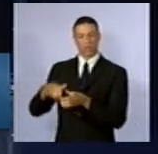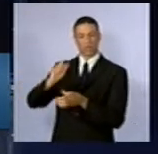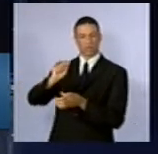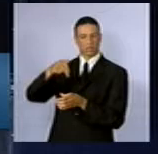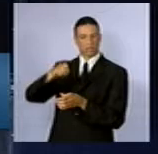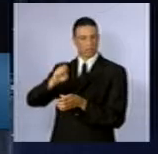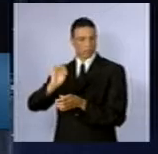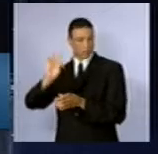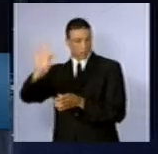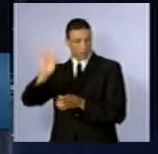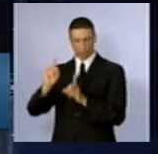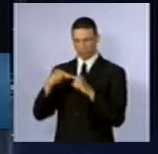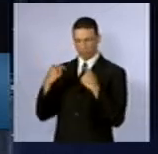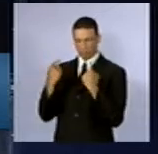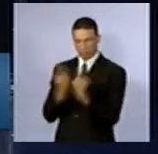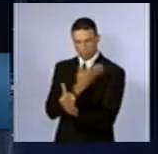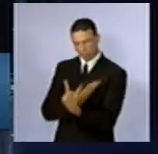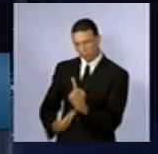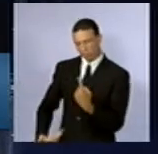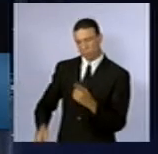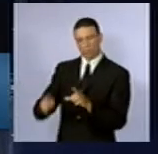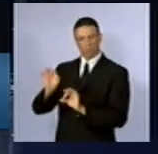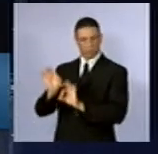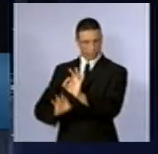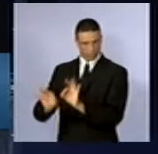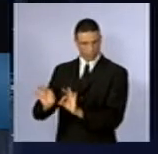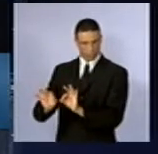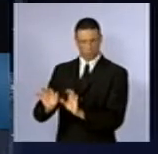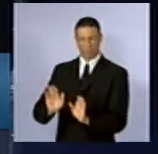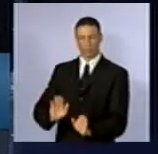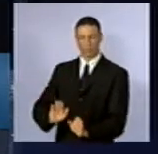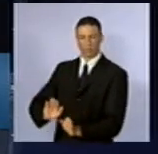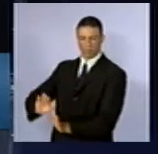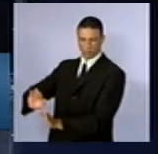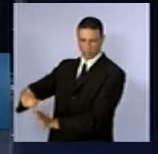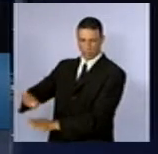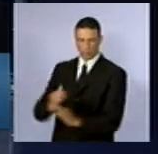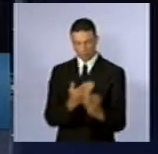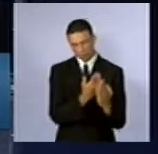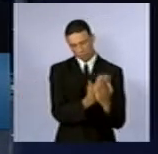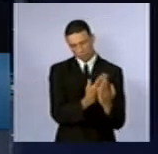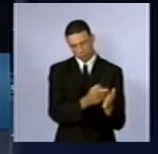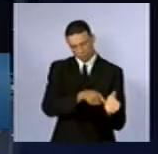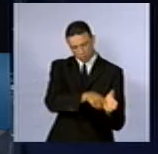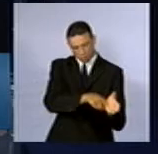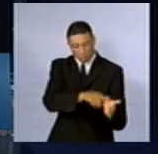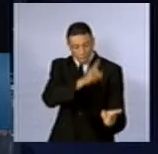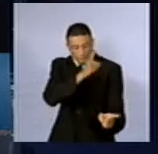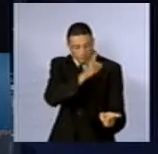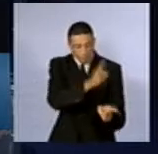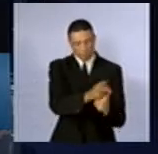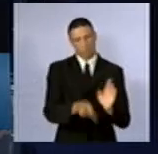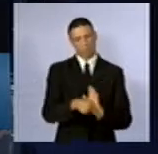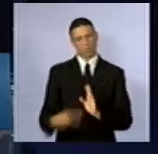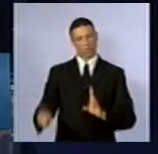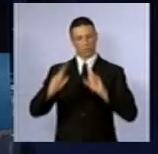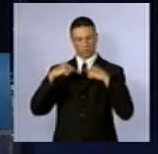pública realizada pela ANEEL. Bom, agora entrando exatamente já no estudo que foi feito para essa audiência pública,